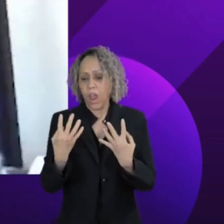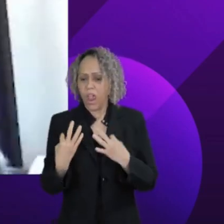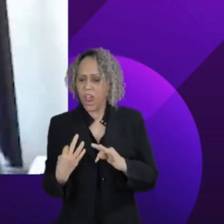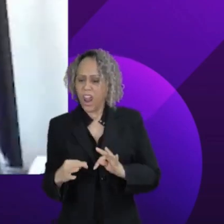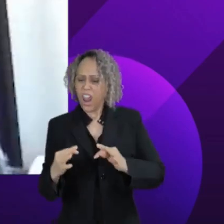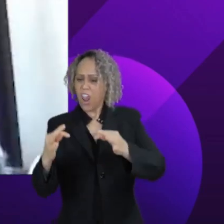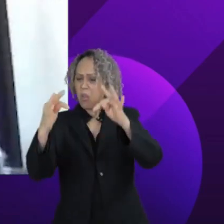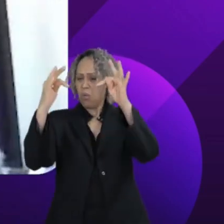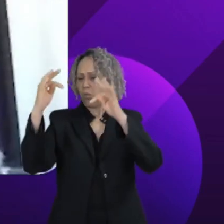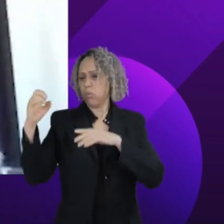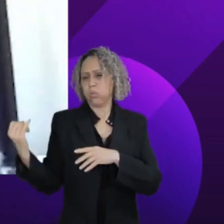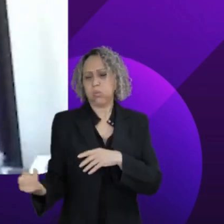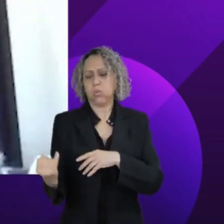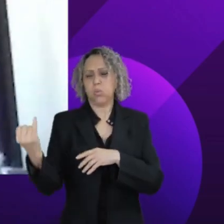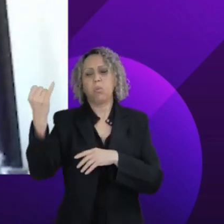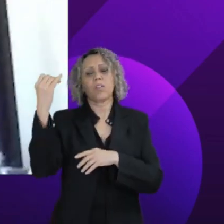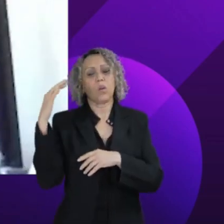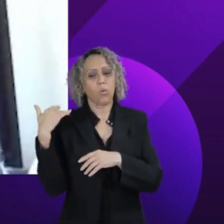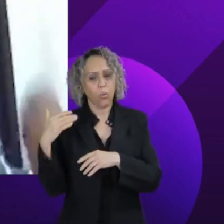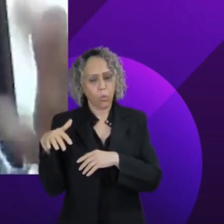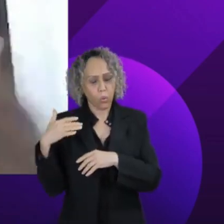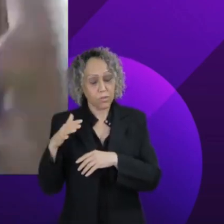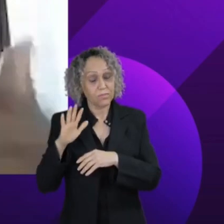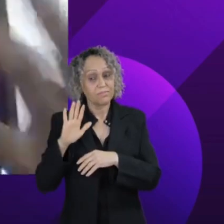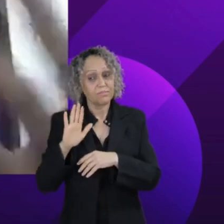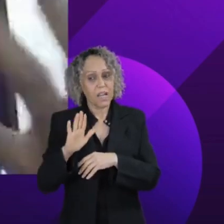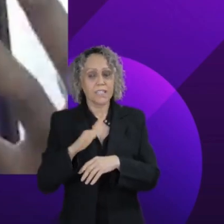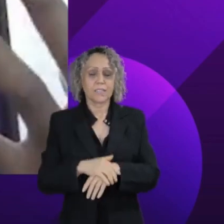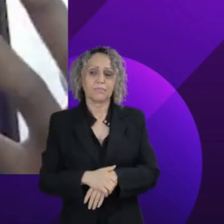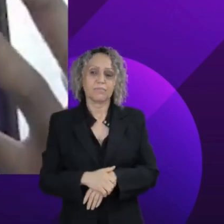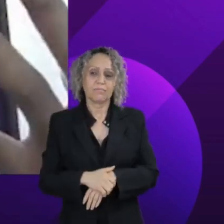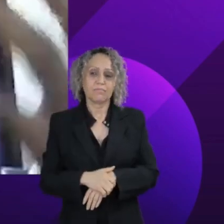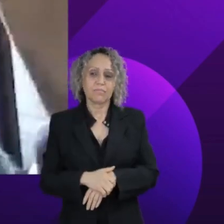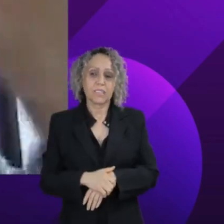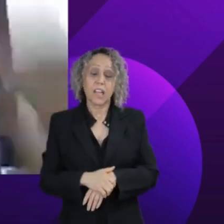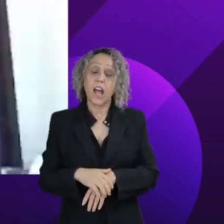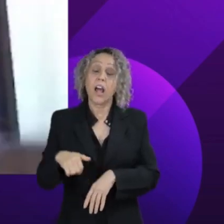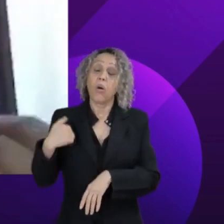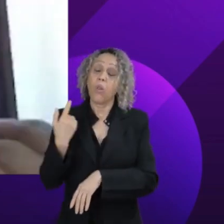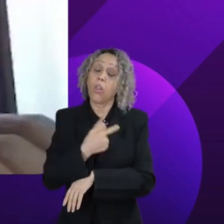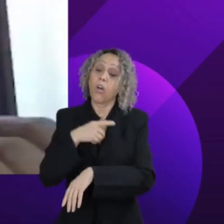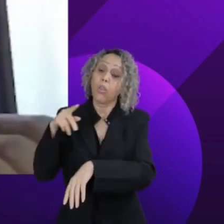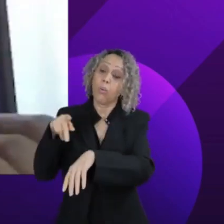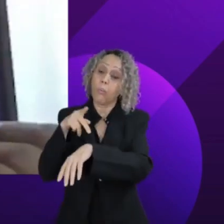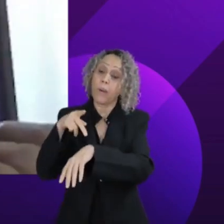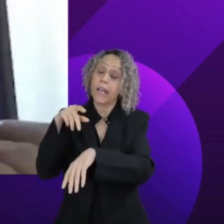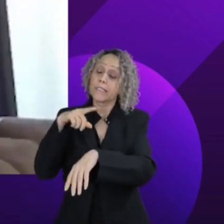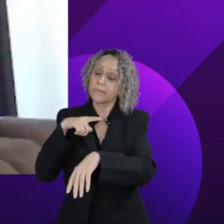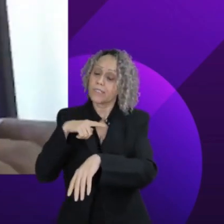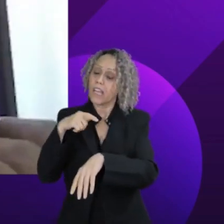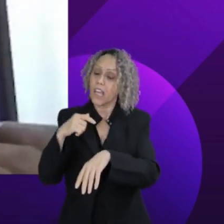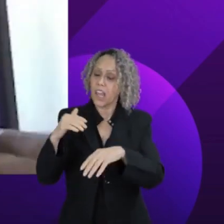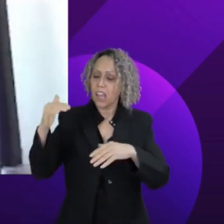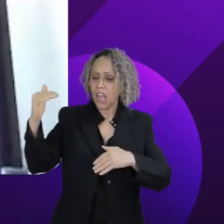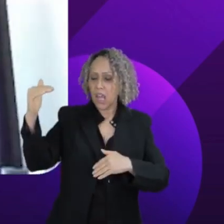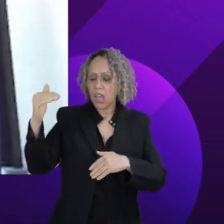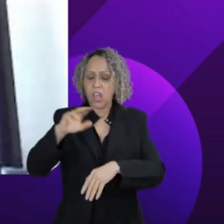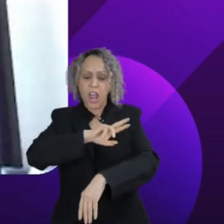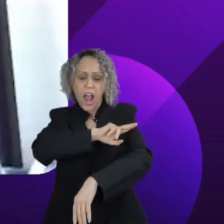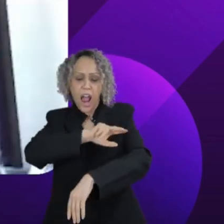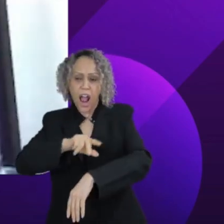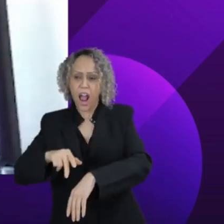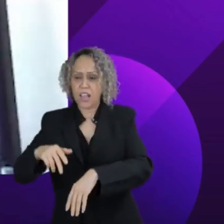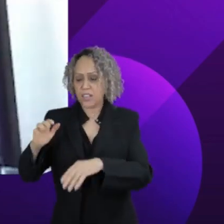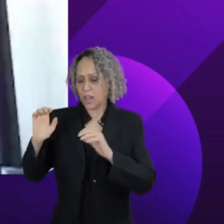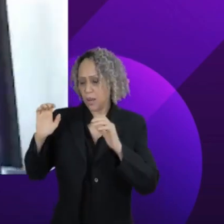avanços importantes, mas justamente por o nosso país ter essa desigualdade racial, quem